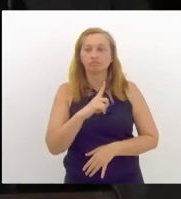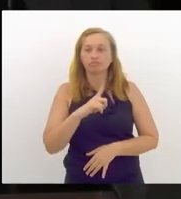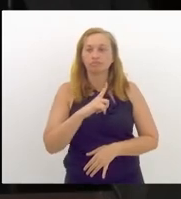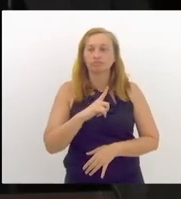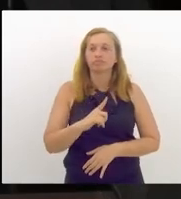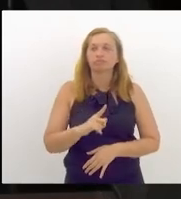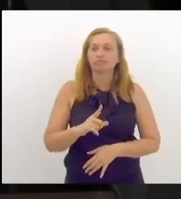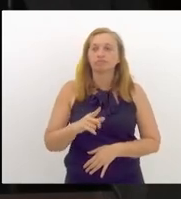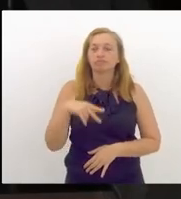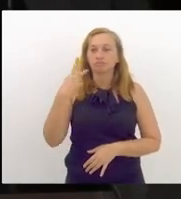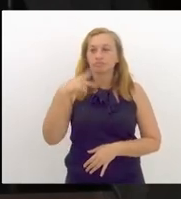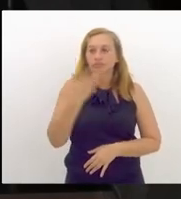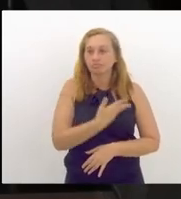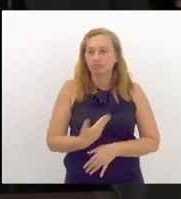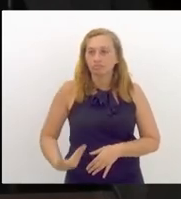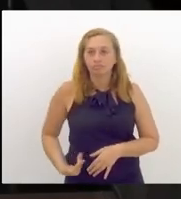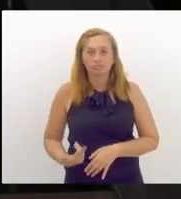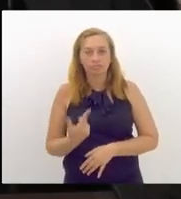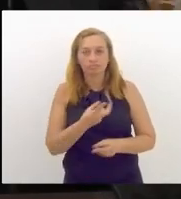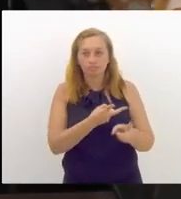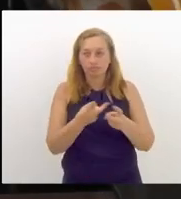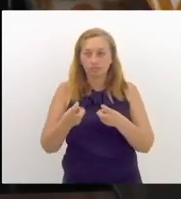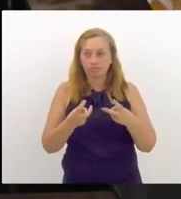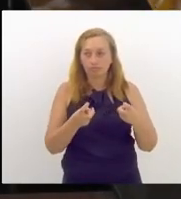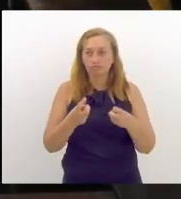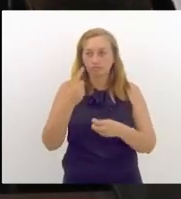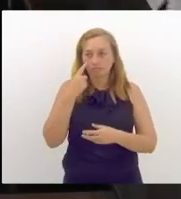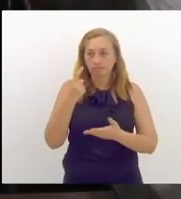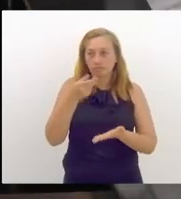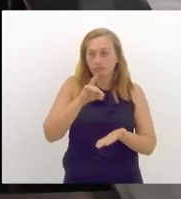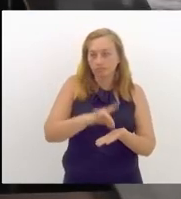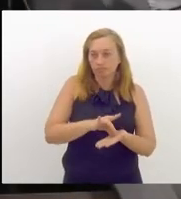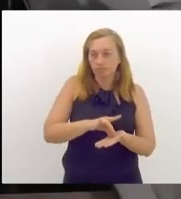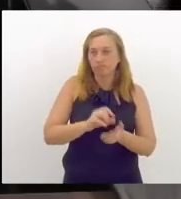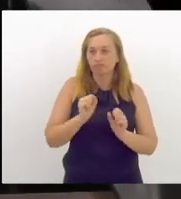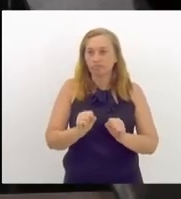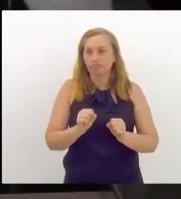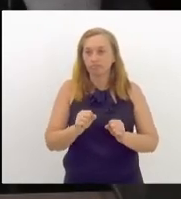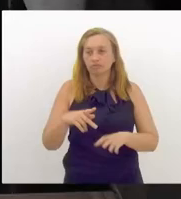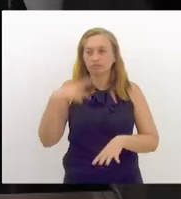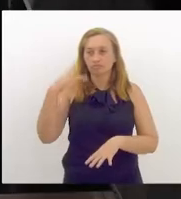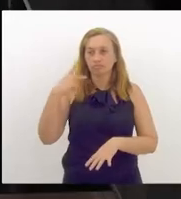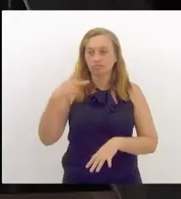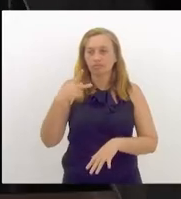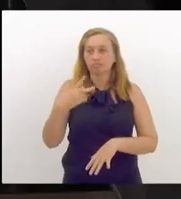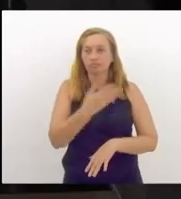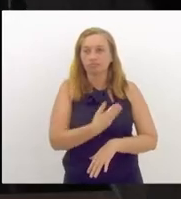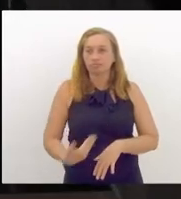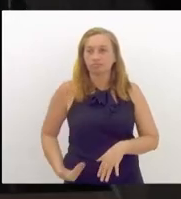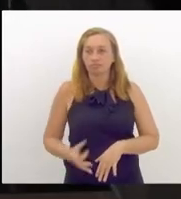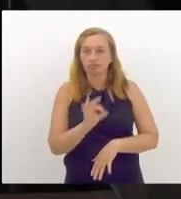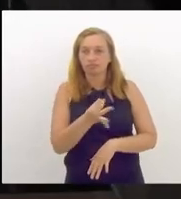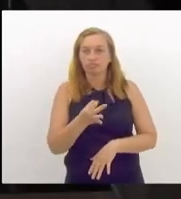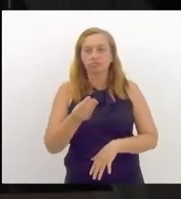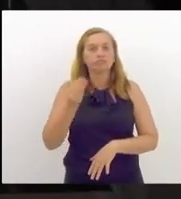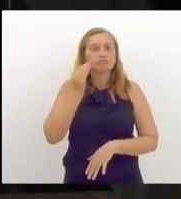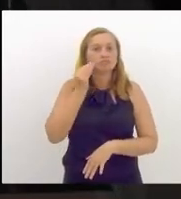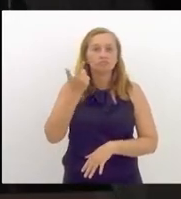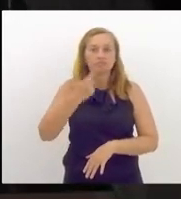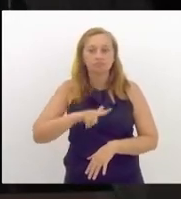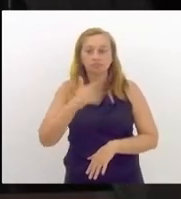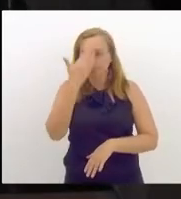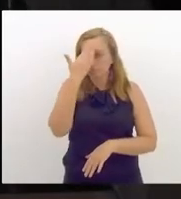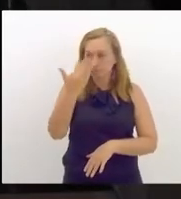através de política pública identificar a realidade para poder gerar política pública correta Mônica mais uma vez muito